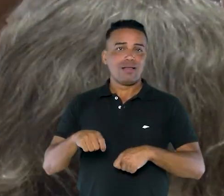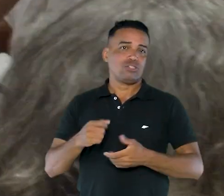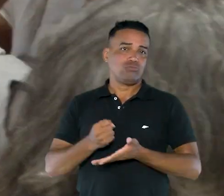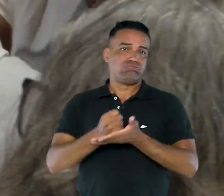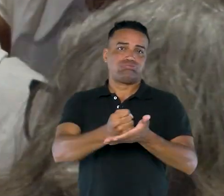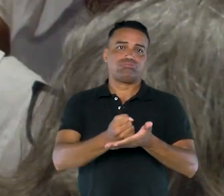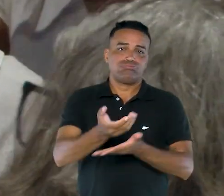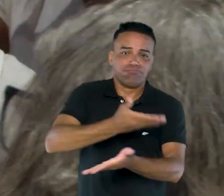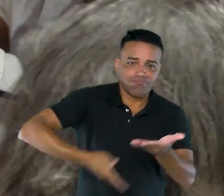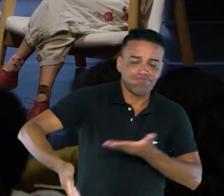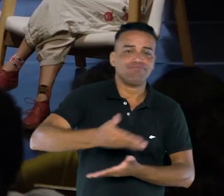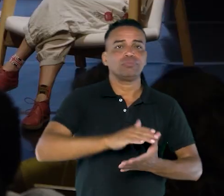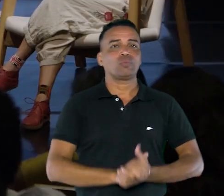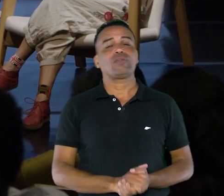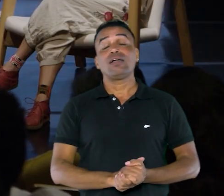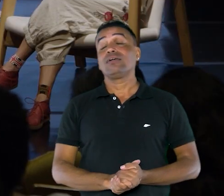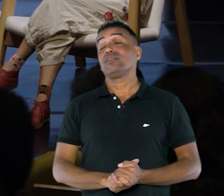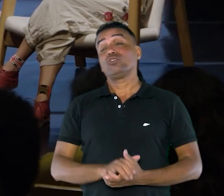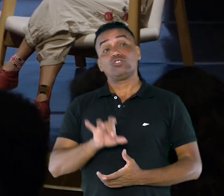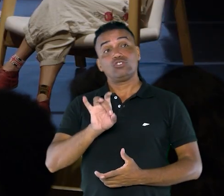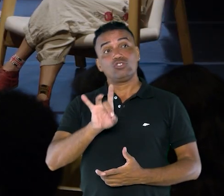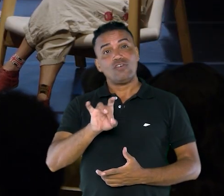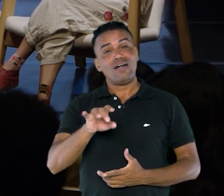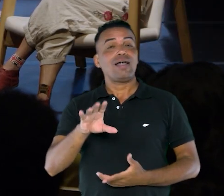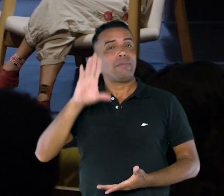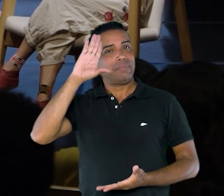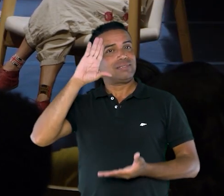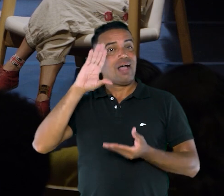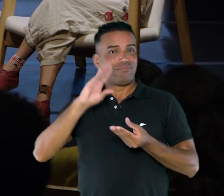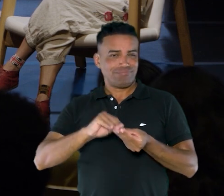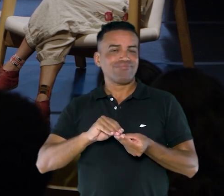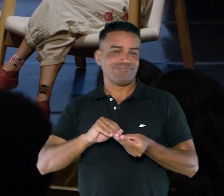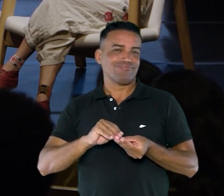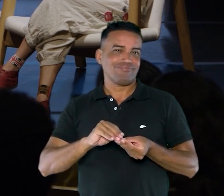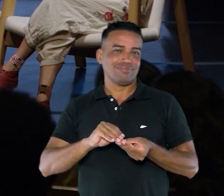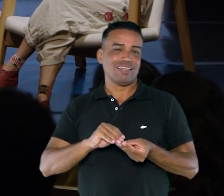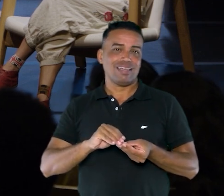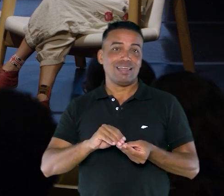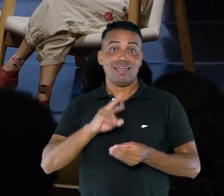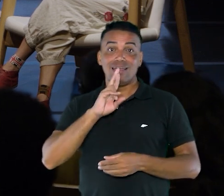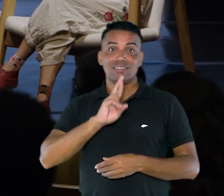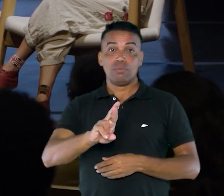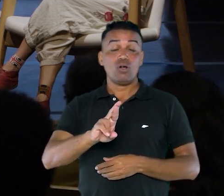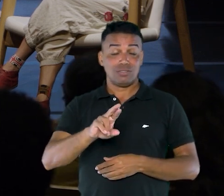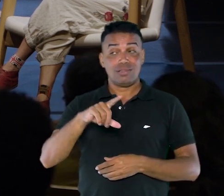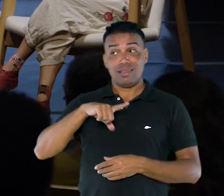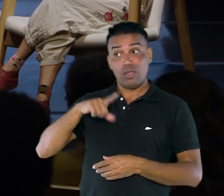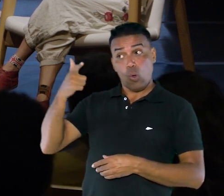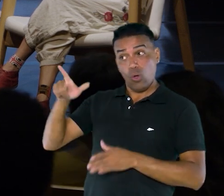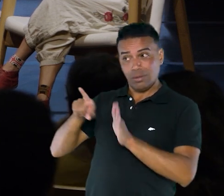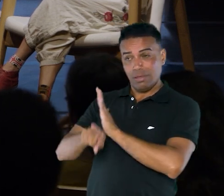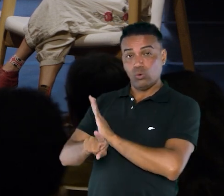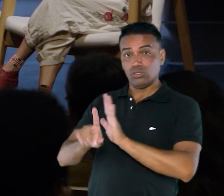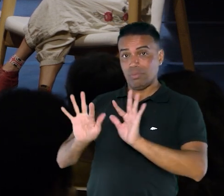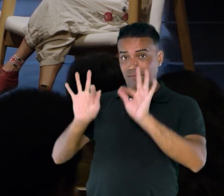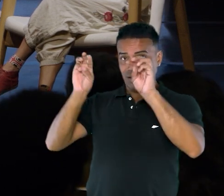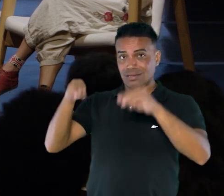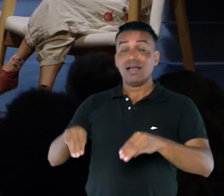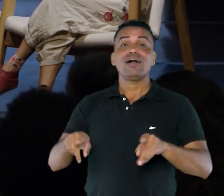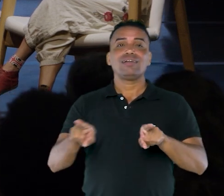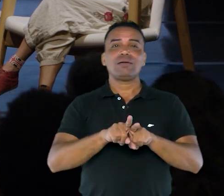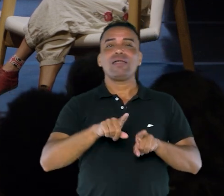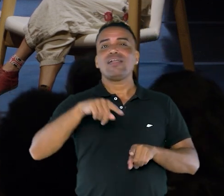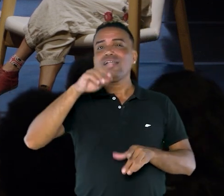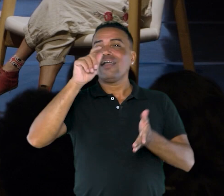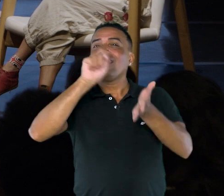disso? A gente só vai precisar ser um pouco mais rápidos nas respostas, porque a gente tem mais uma pergunta ali para poder encerrar e ir